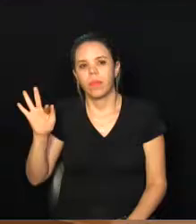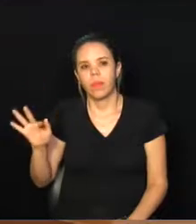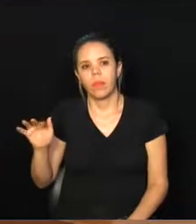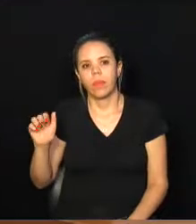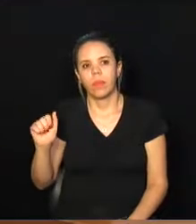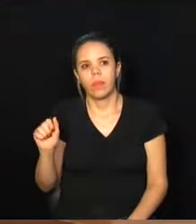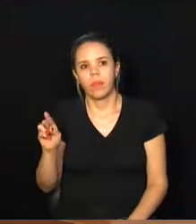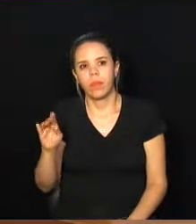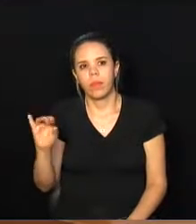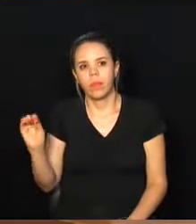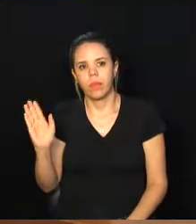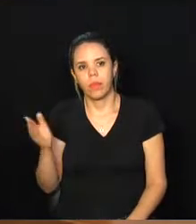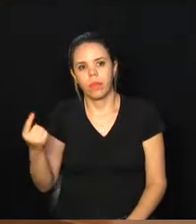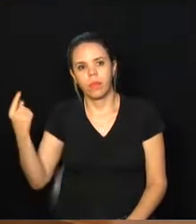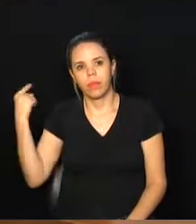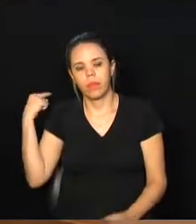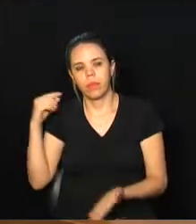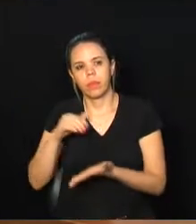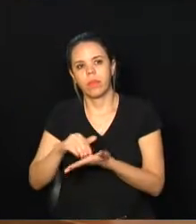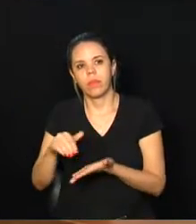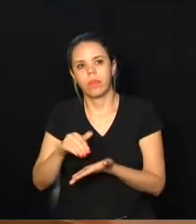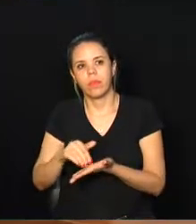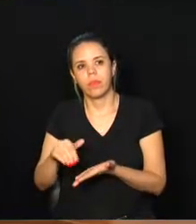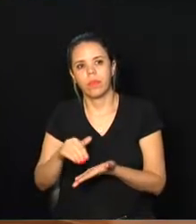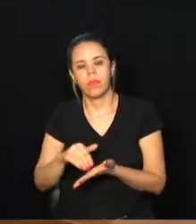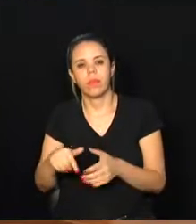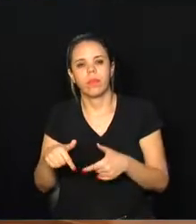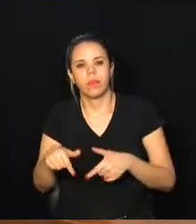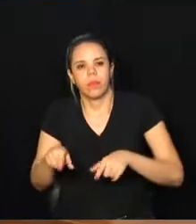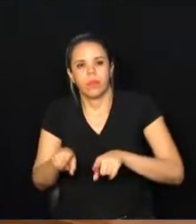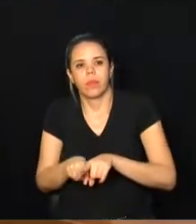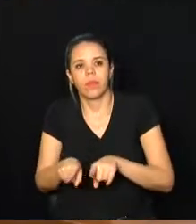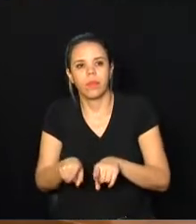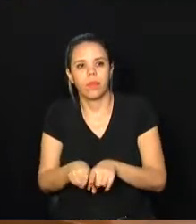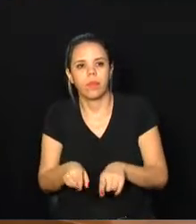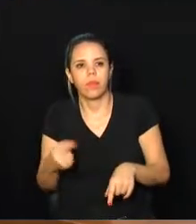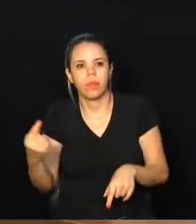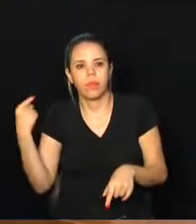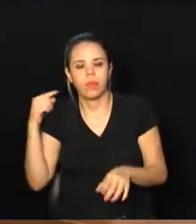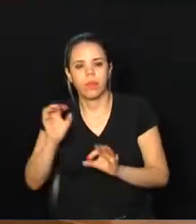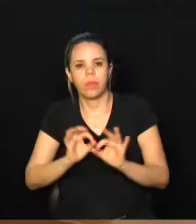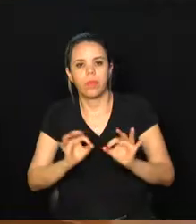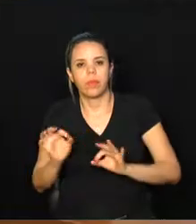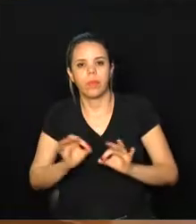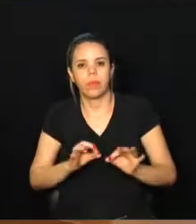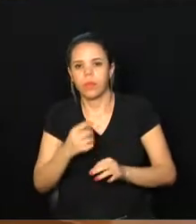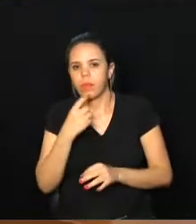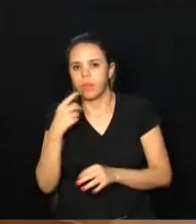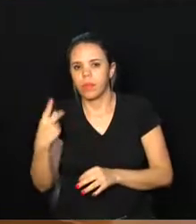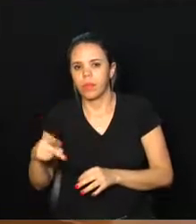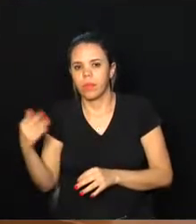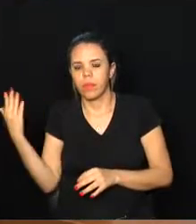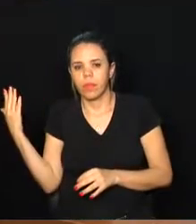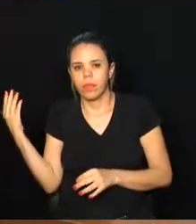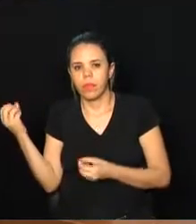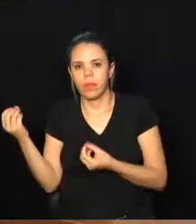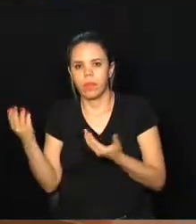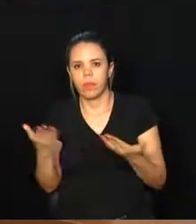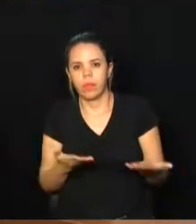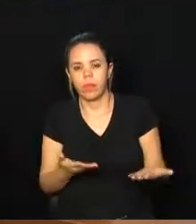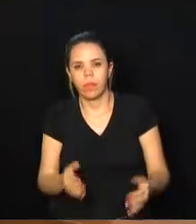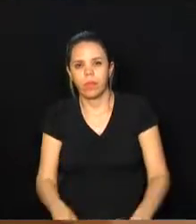Bernius, que já foi secretário também de planejamento aqui em Campinas. Seja bem-vindo,